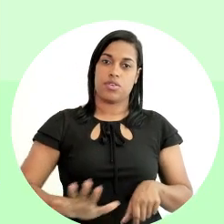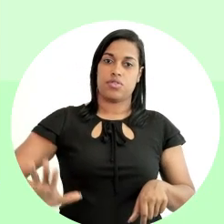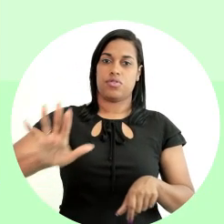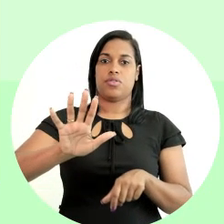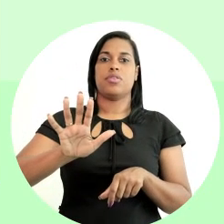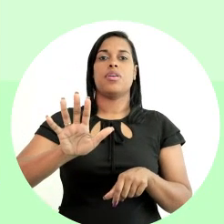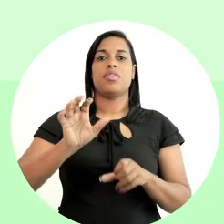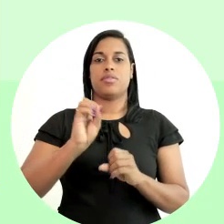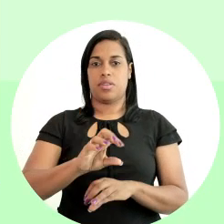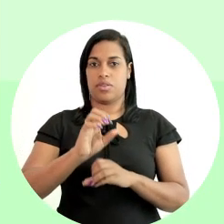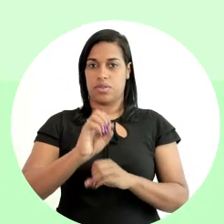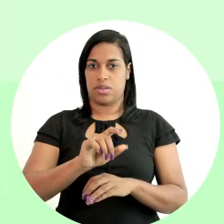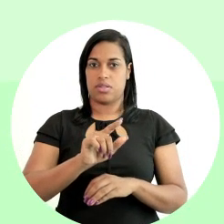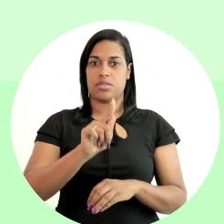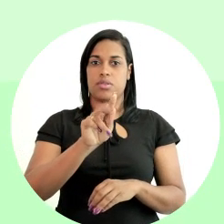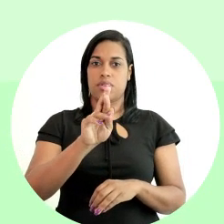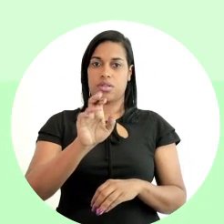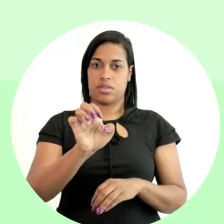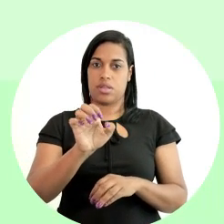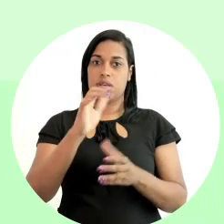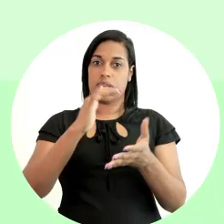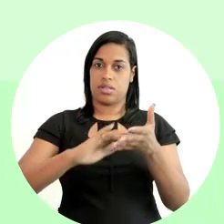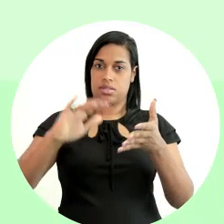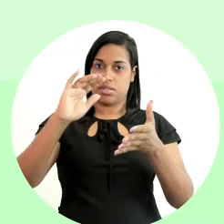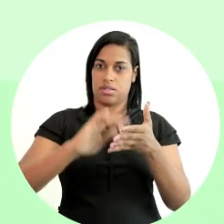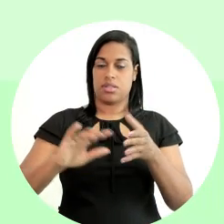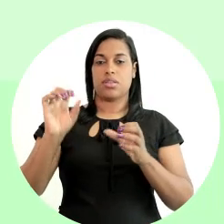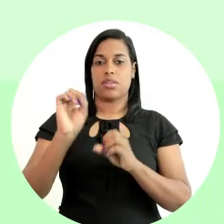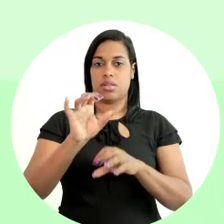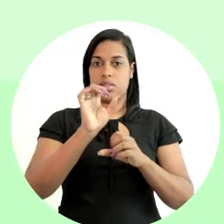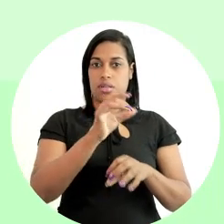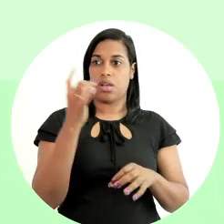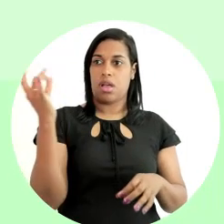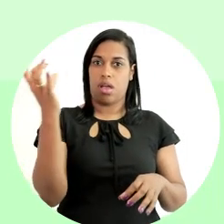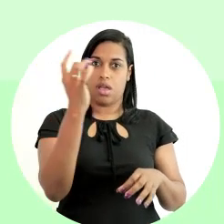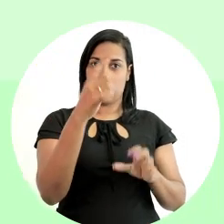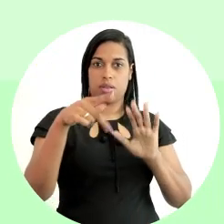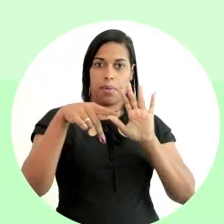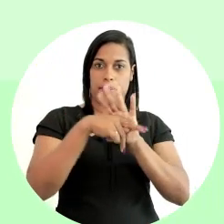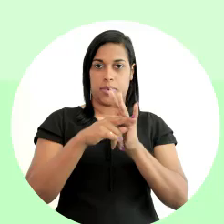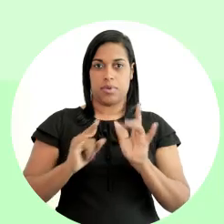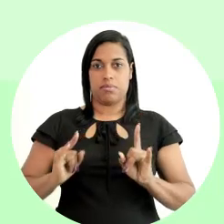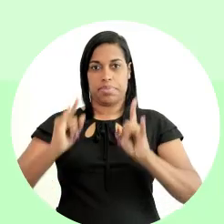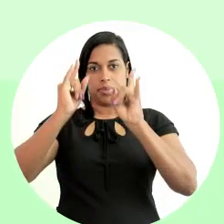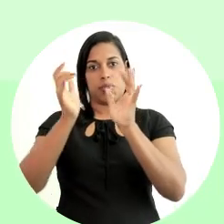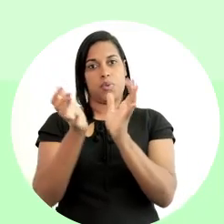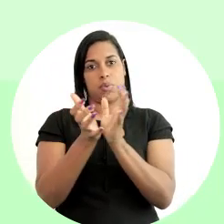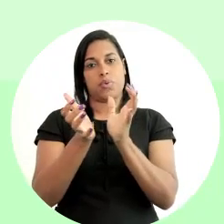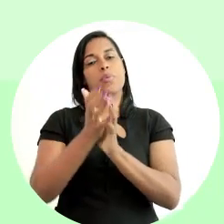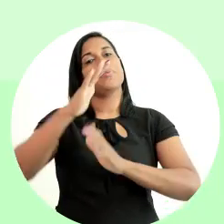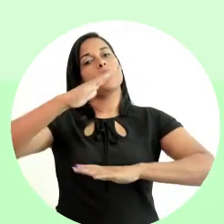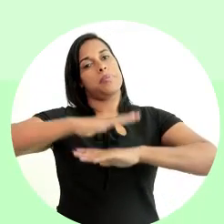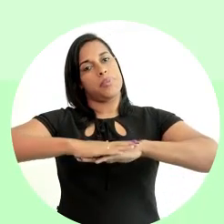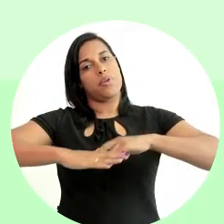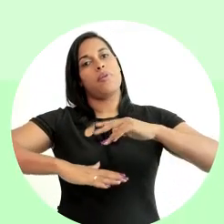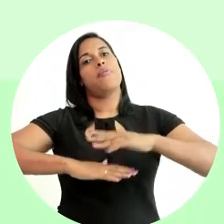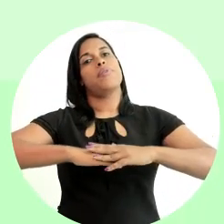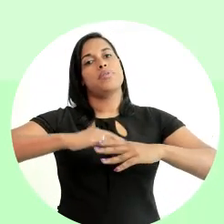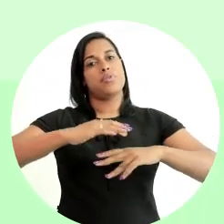de educação e a secretaria de educação, cada um em prédio próprio, com um grupo de